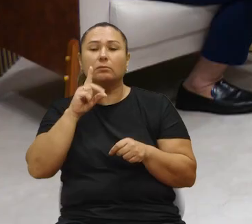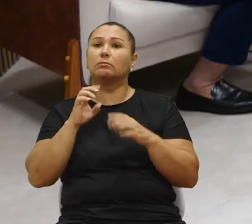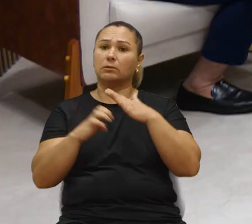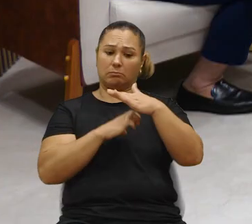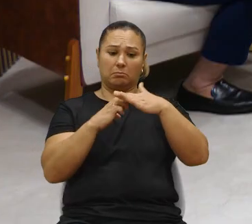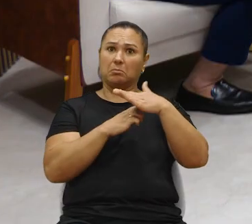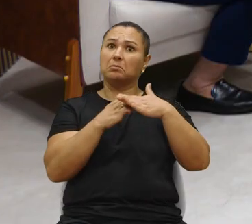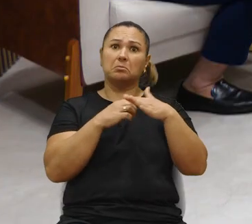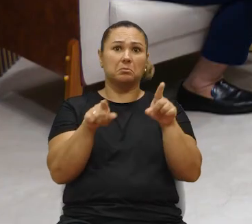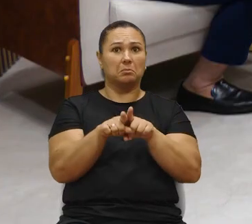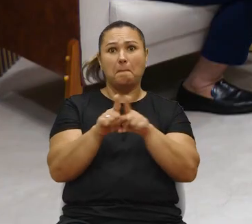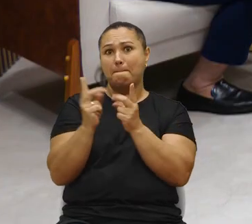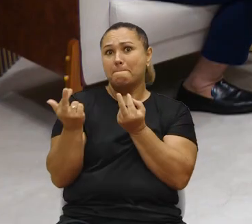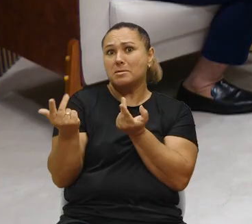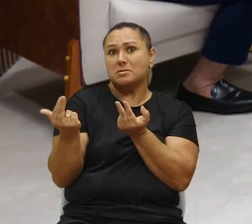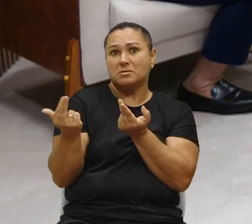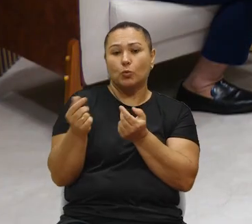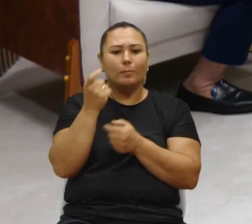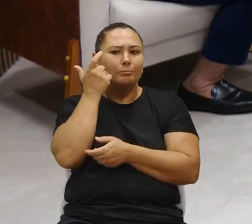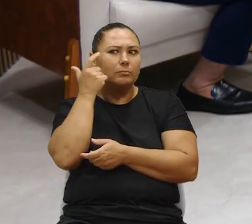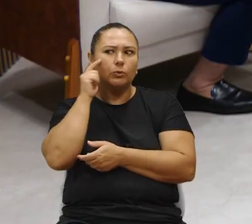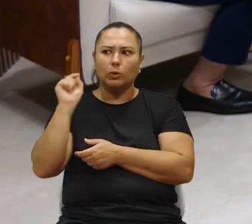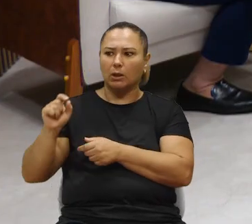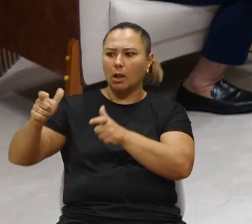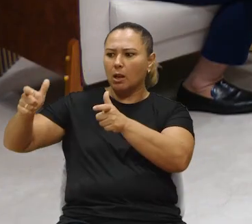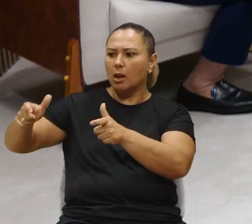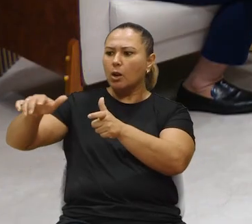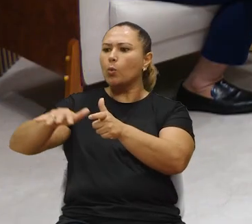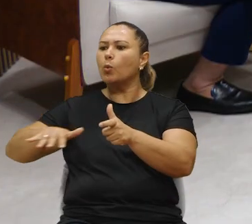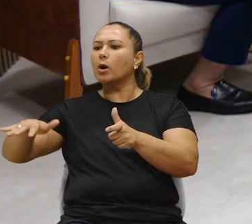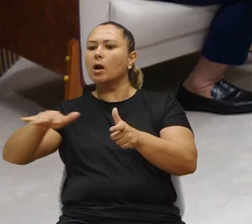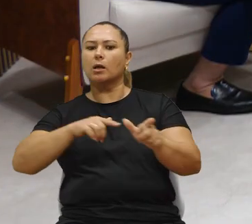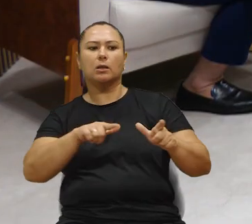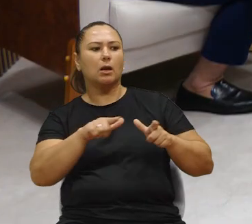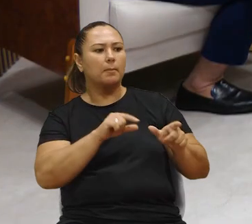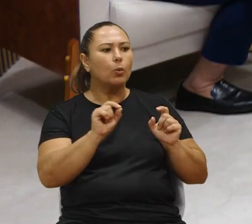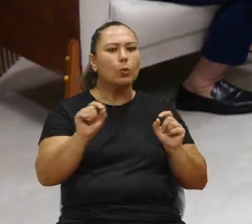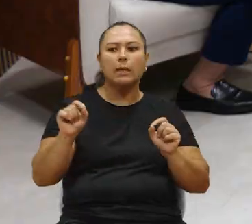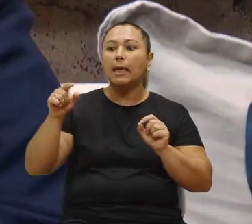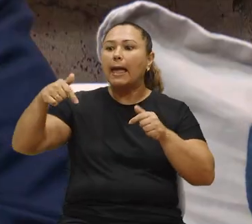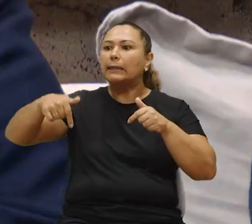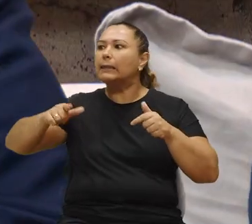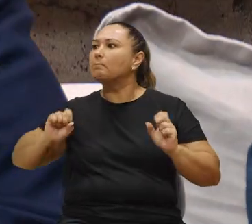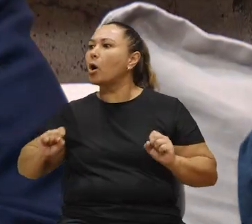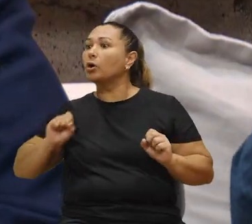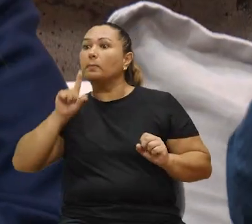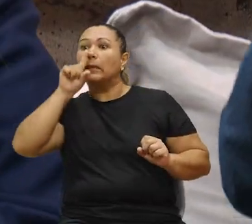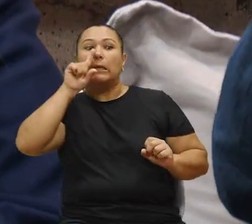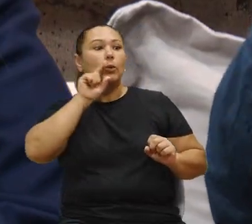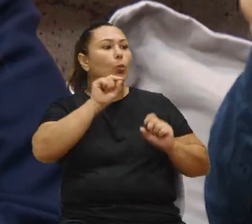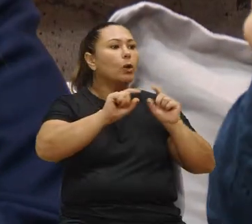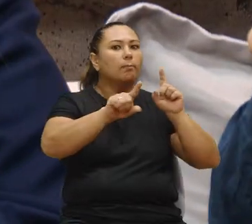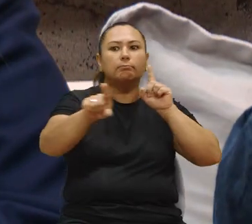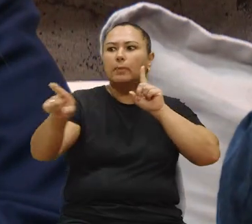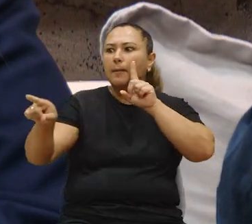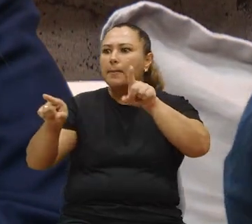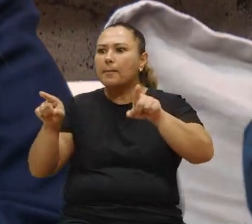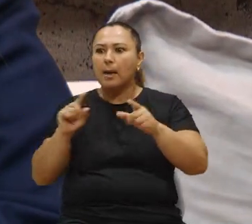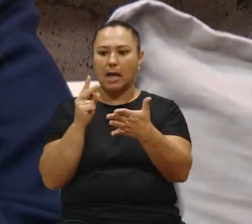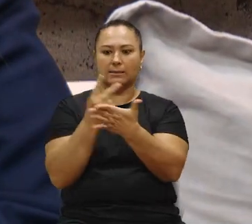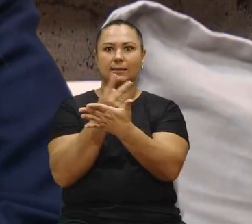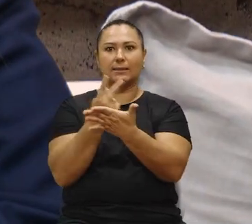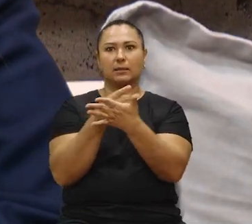coisa. Entendeu? Tem que se pensar exatamente em verificar aquele local de trabalho e dizer o que aqui pode estar causando